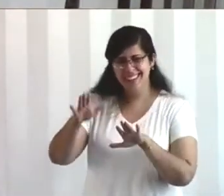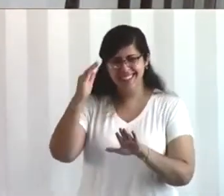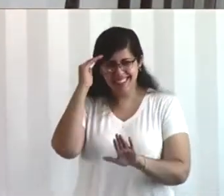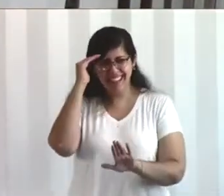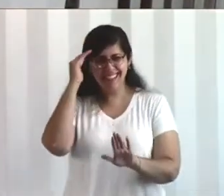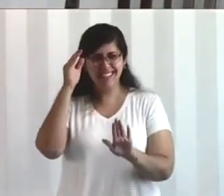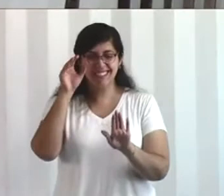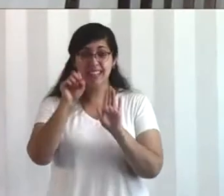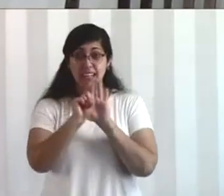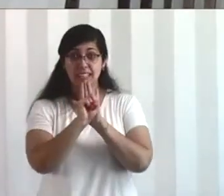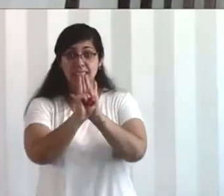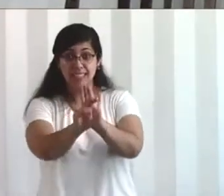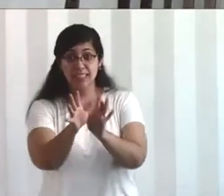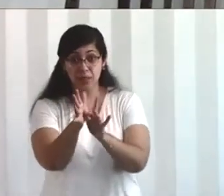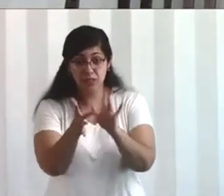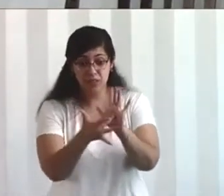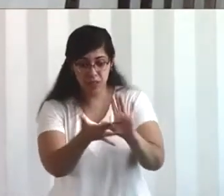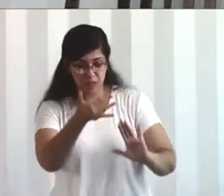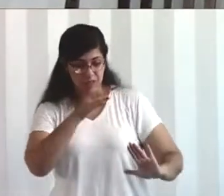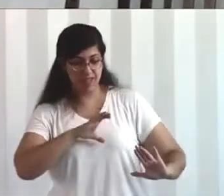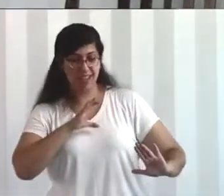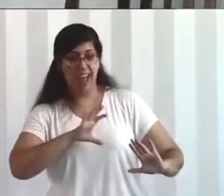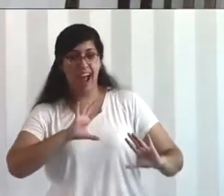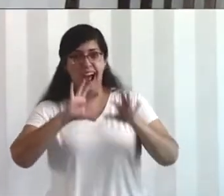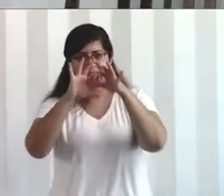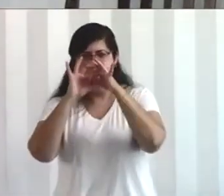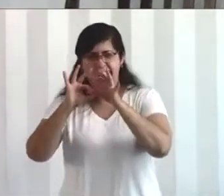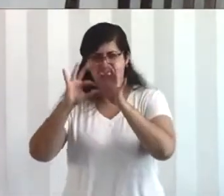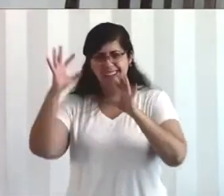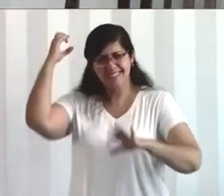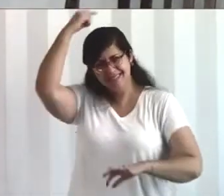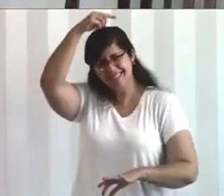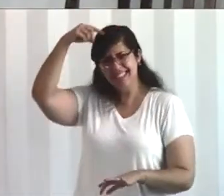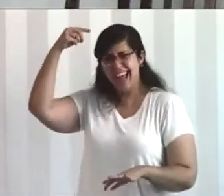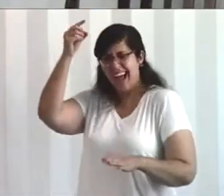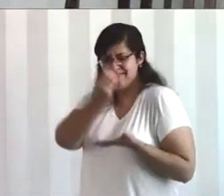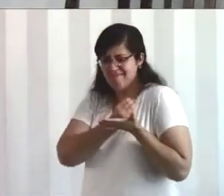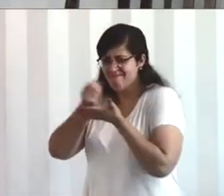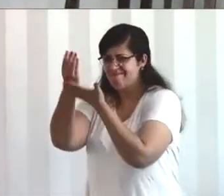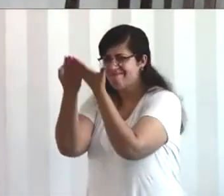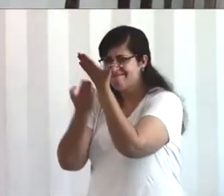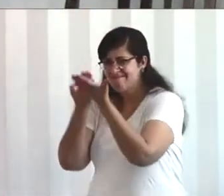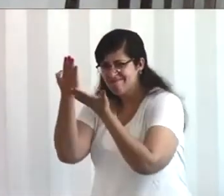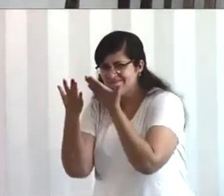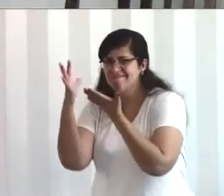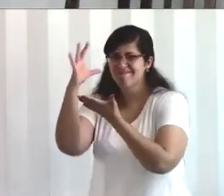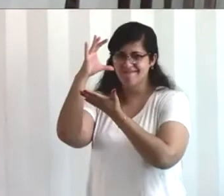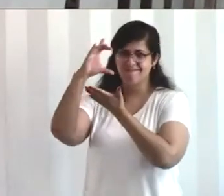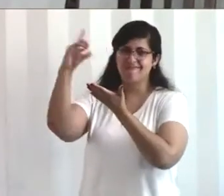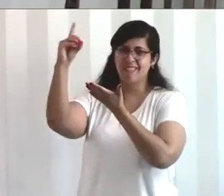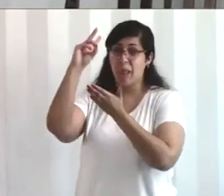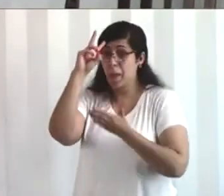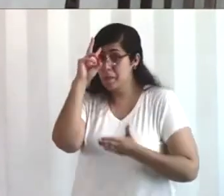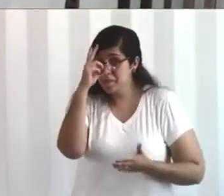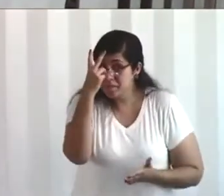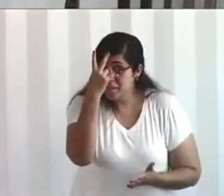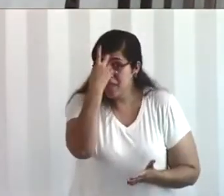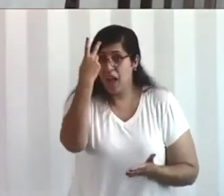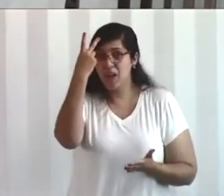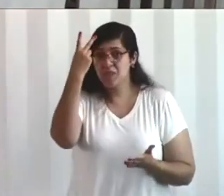cidade? Através da comunhão dos santos, através da consagração ao serviço, através da conversão dos